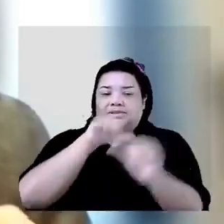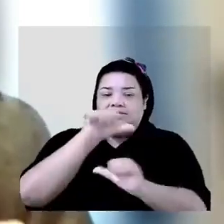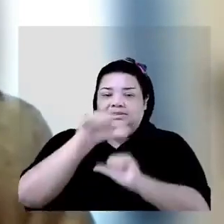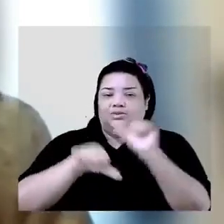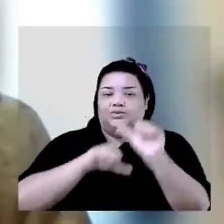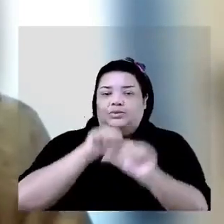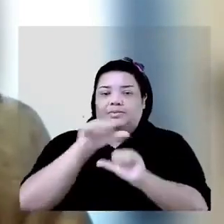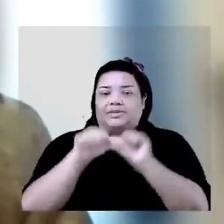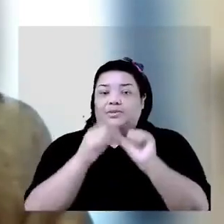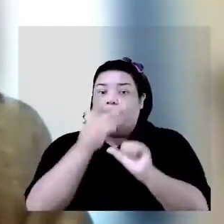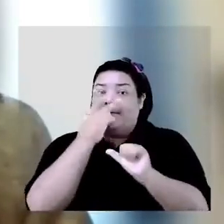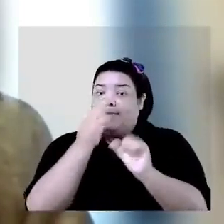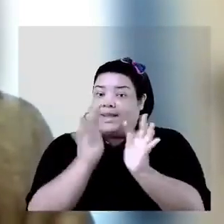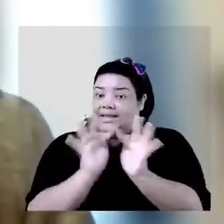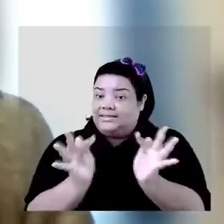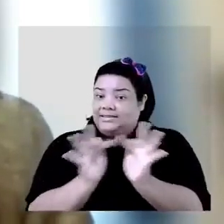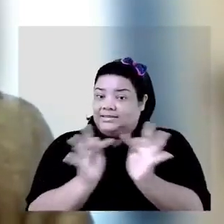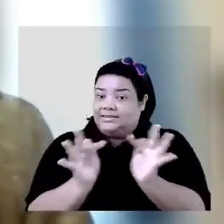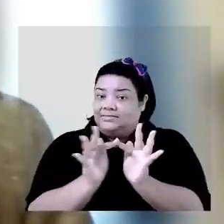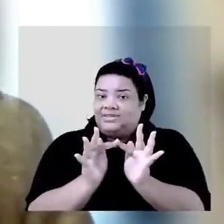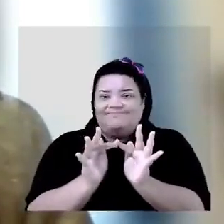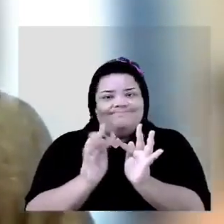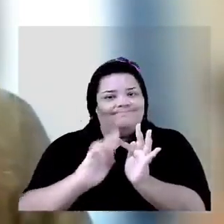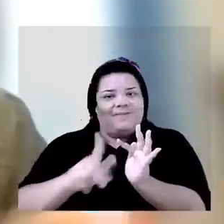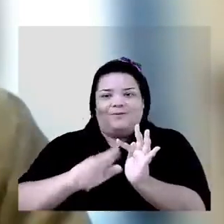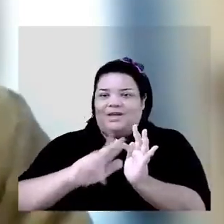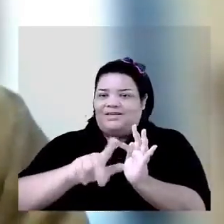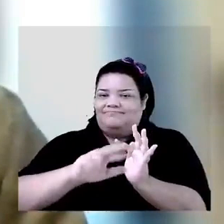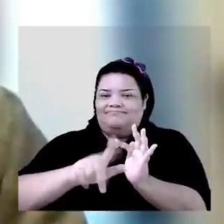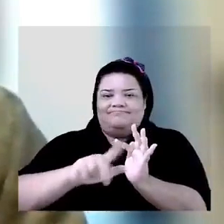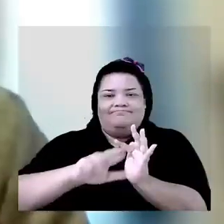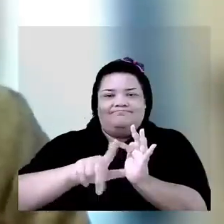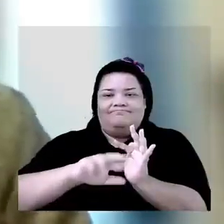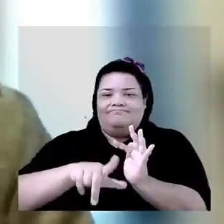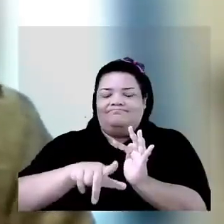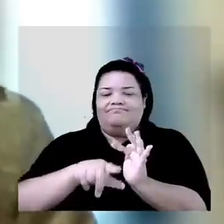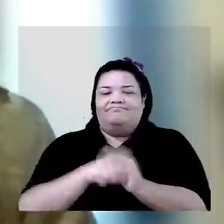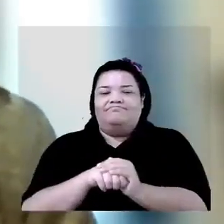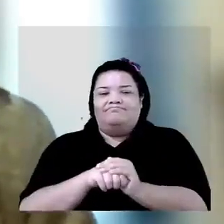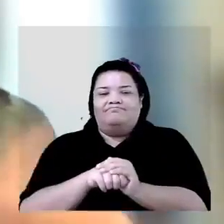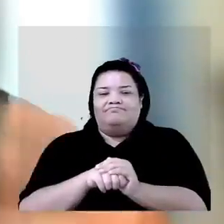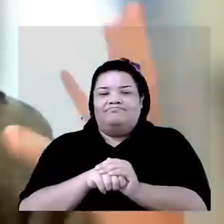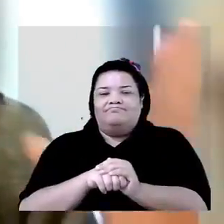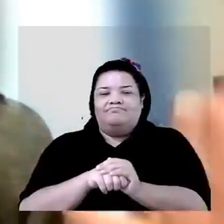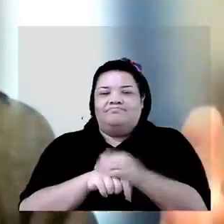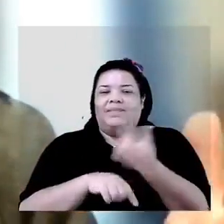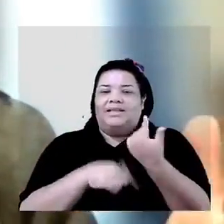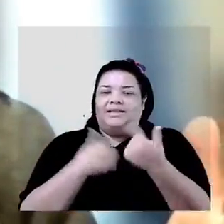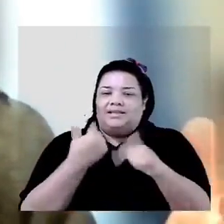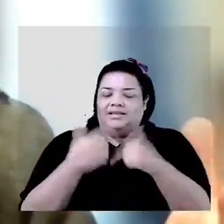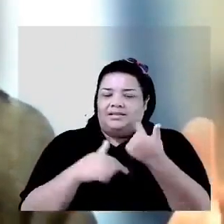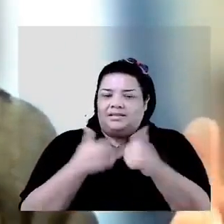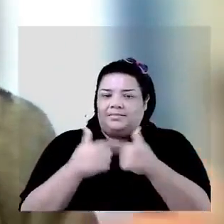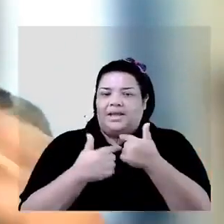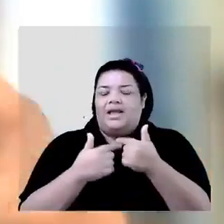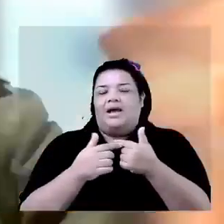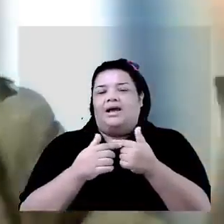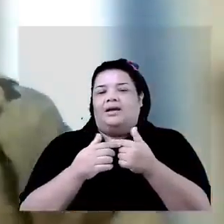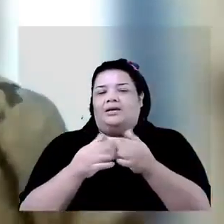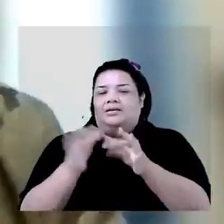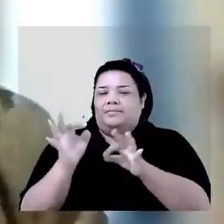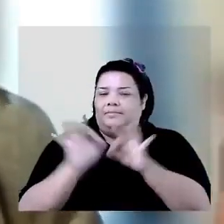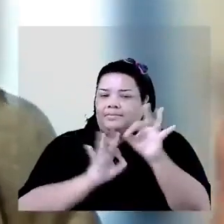mas ele não é simples. Eu trabalhei para fazer o plano com saberes profissionais